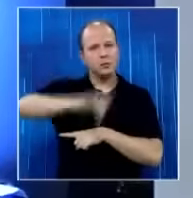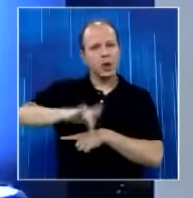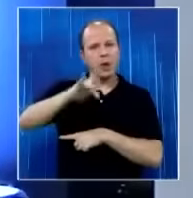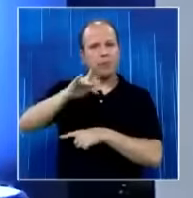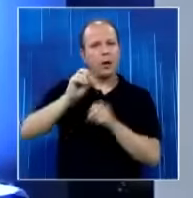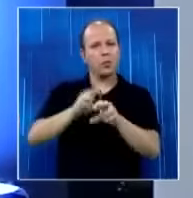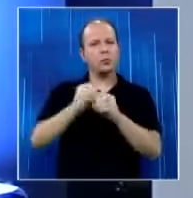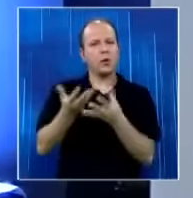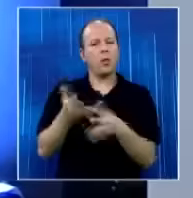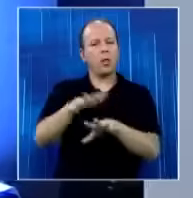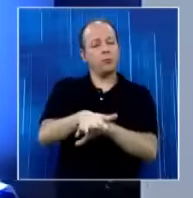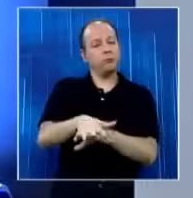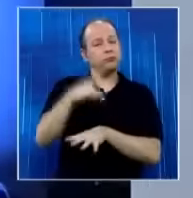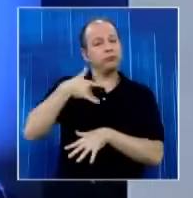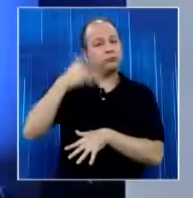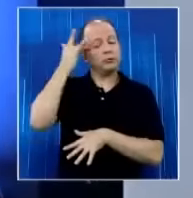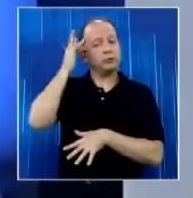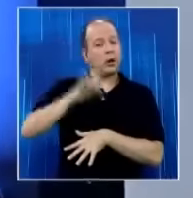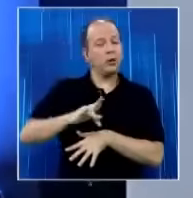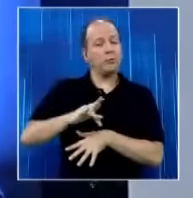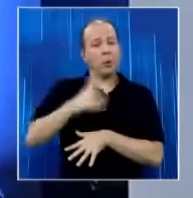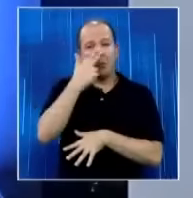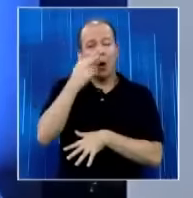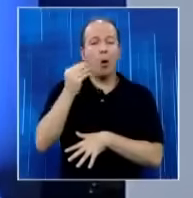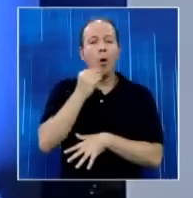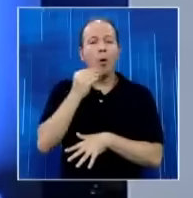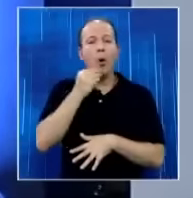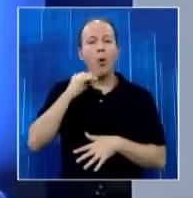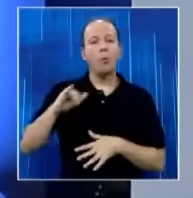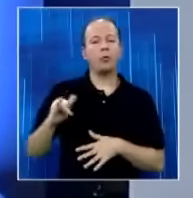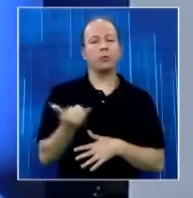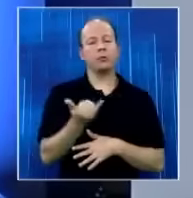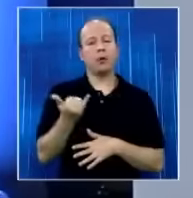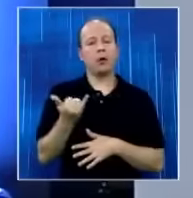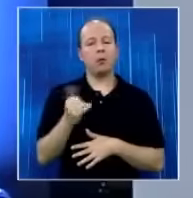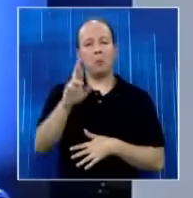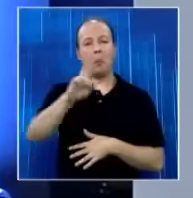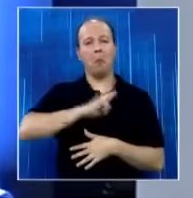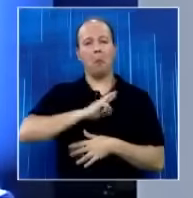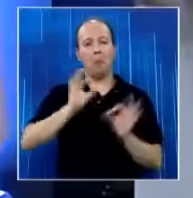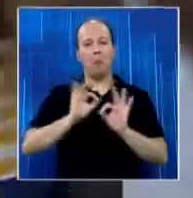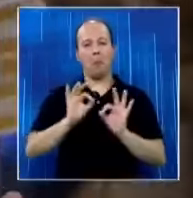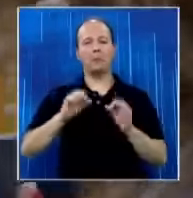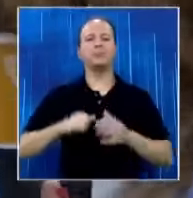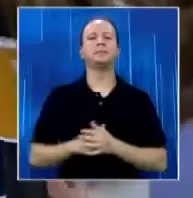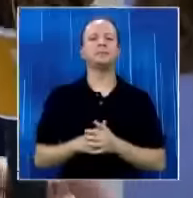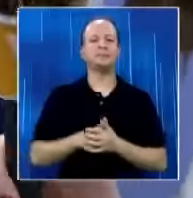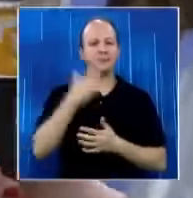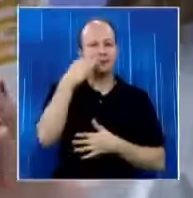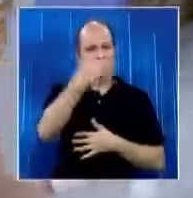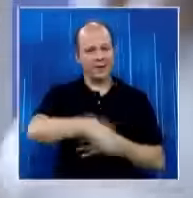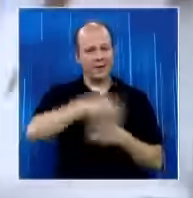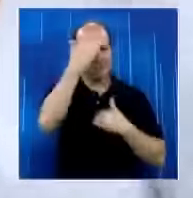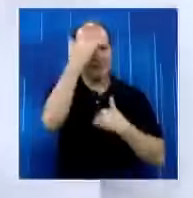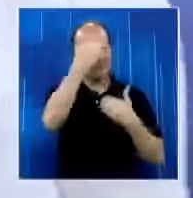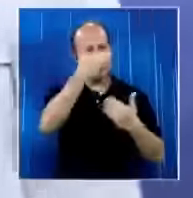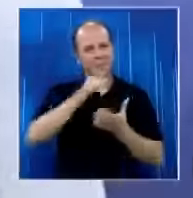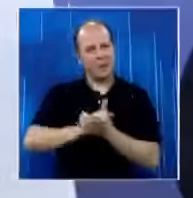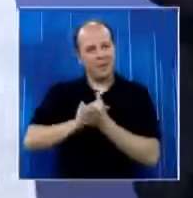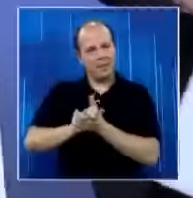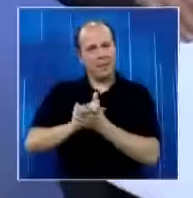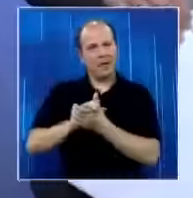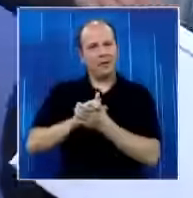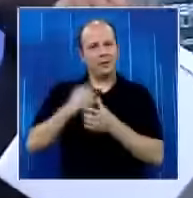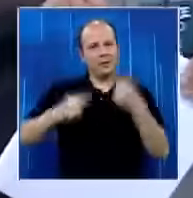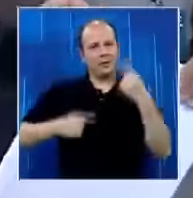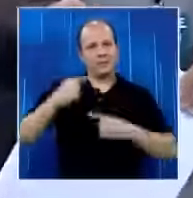educação inclusiva? Se sabe, teve duas oportunidades e não respondeu. Certo, muito obrigada. Então, parabéns pelo debate.